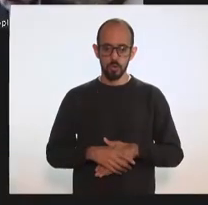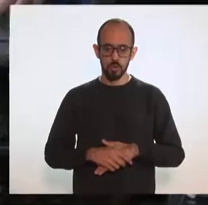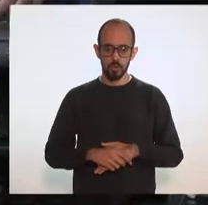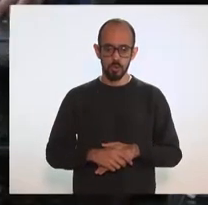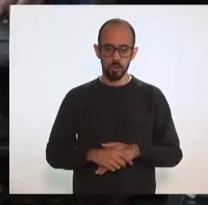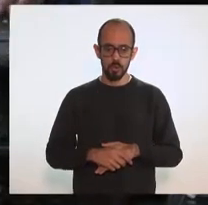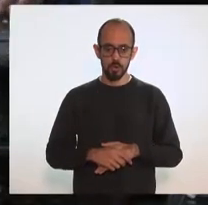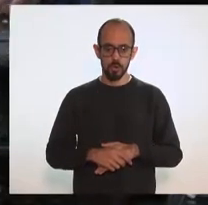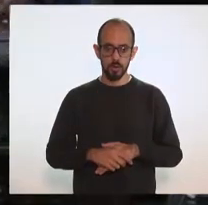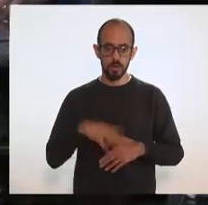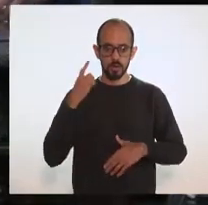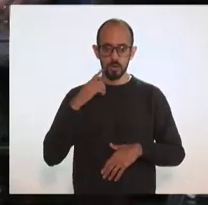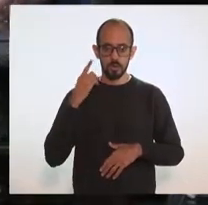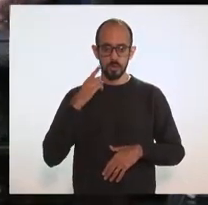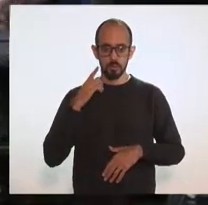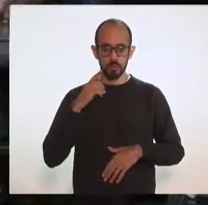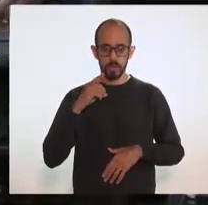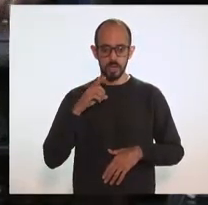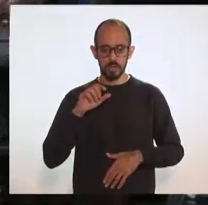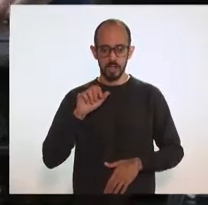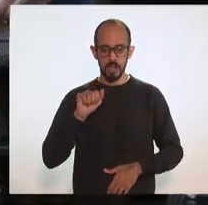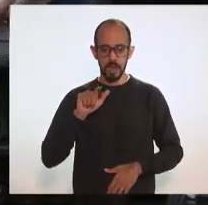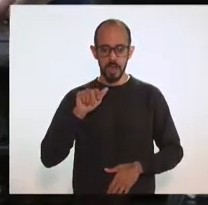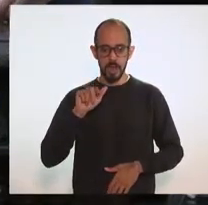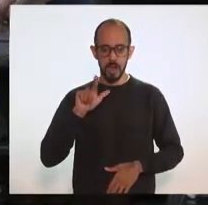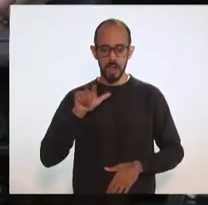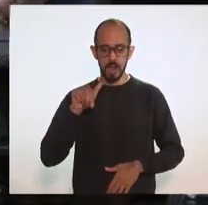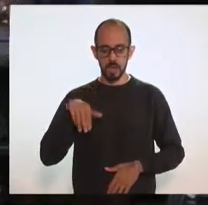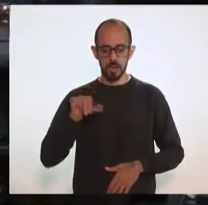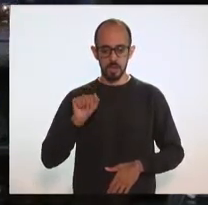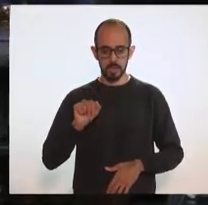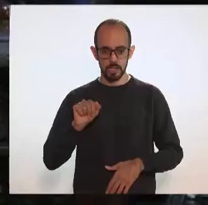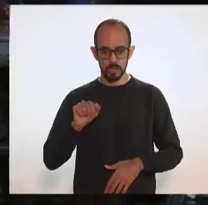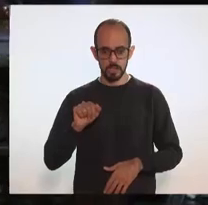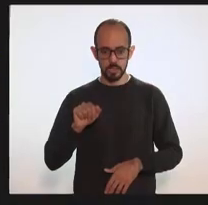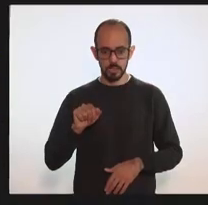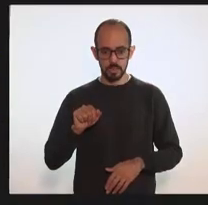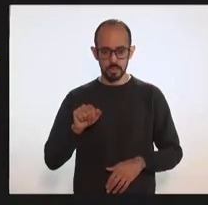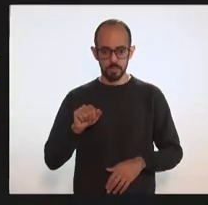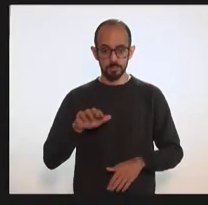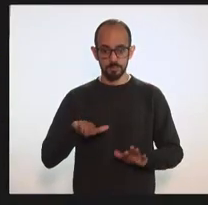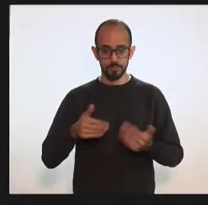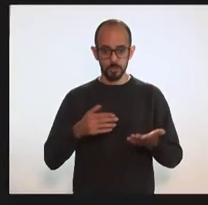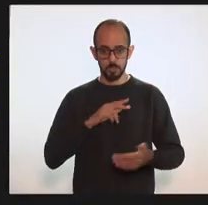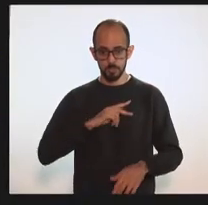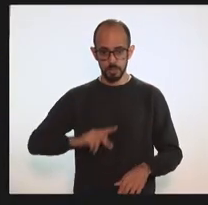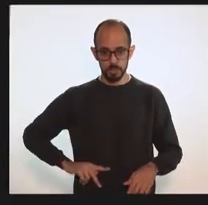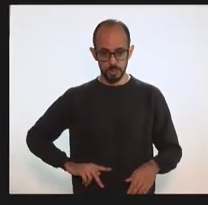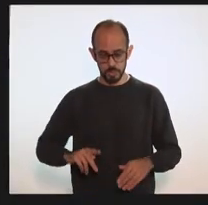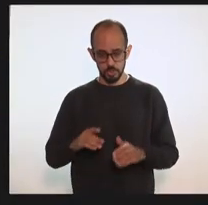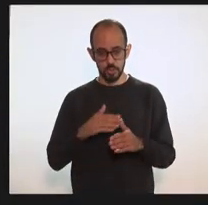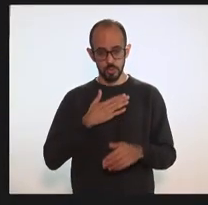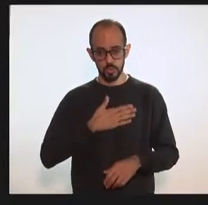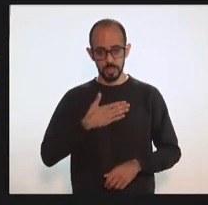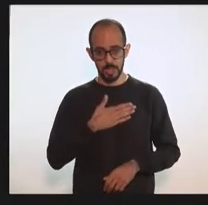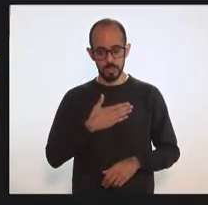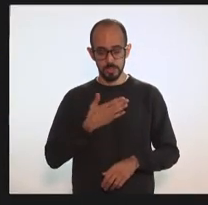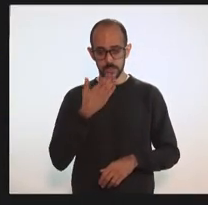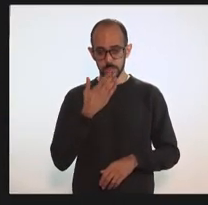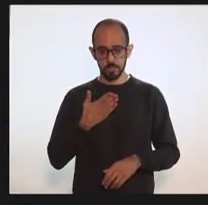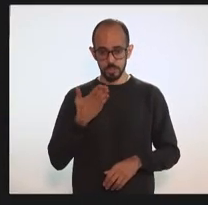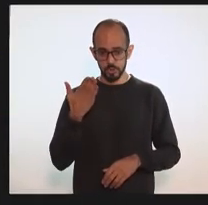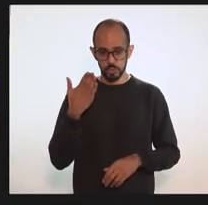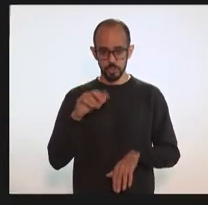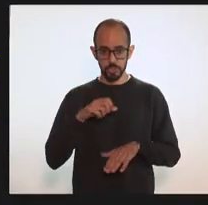a deputada Alana Questão de Honra o presidente eu gostaria de solicitar a vossa excelência' você quer